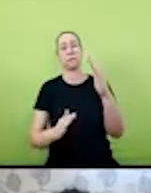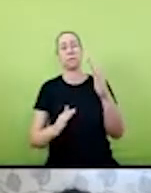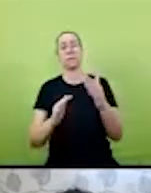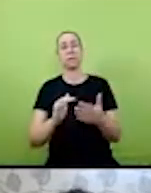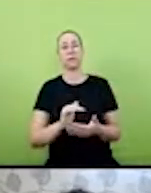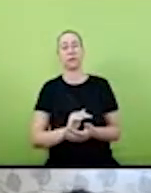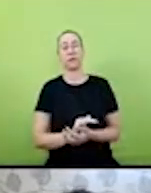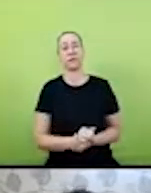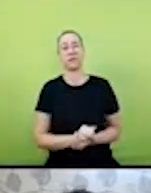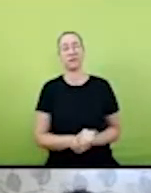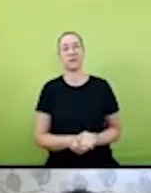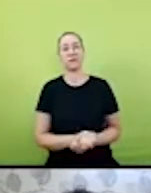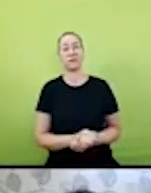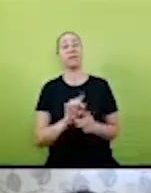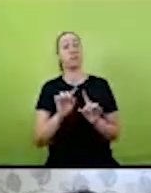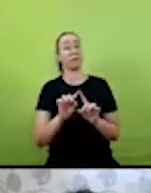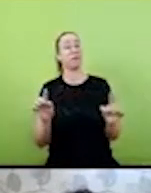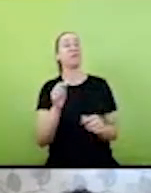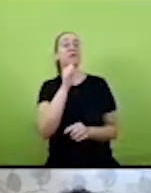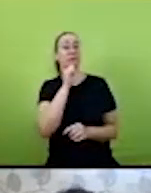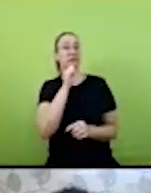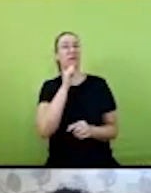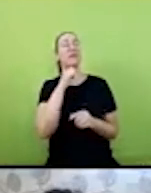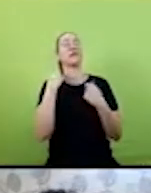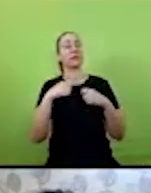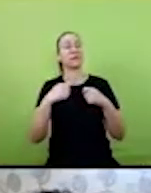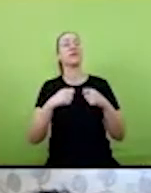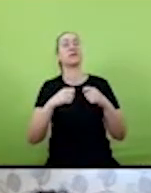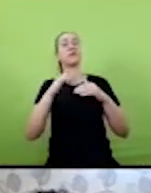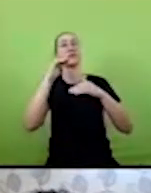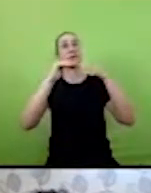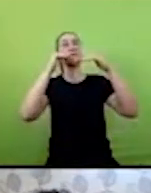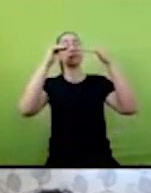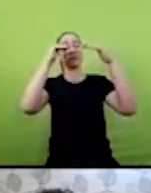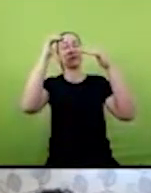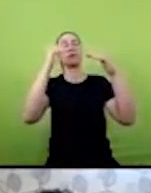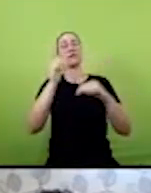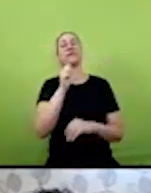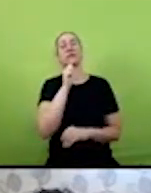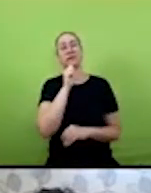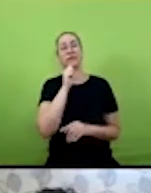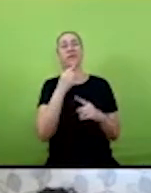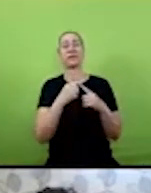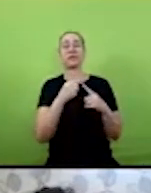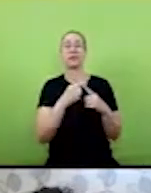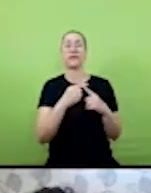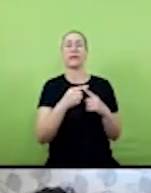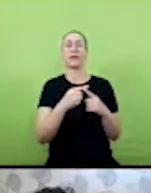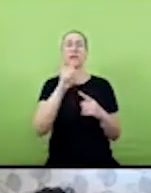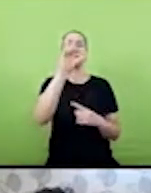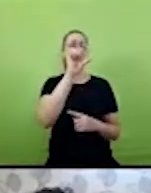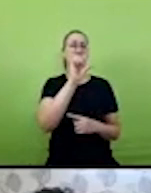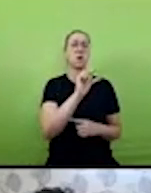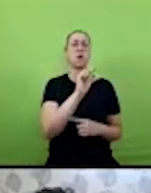ainda tem muito a avançar, porque menos de 10% dos municípios brasileiros têm, por exemplo, uma delegacia especializada de atendimento